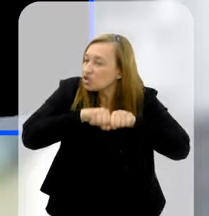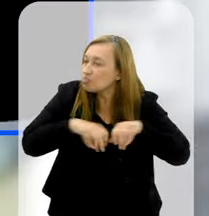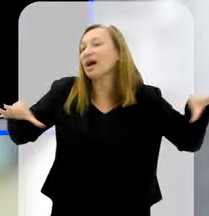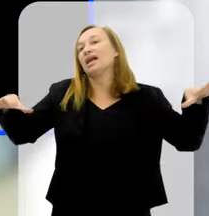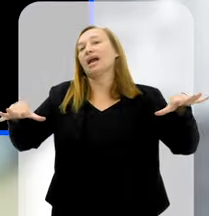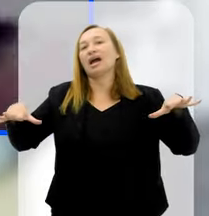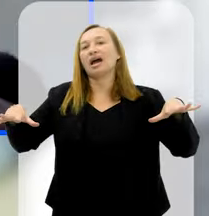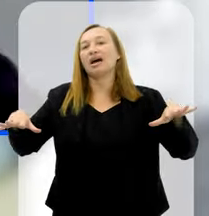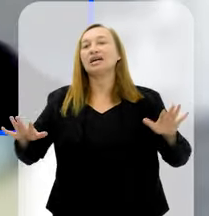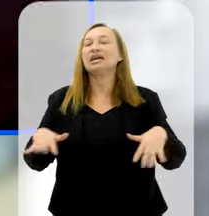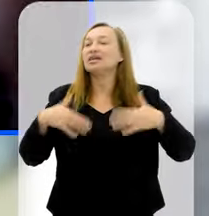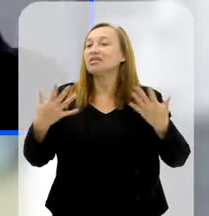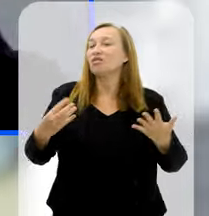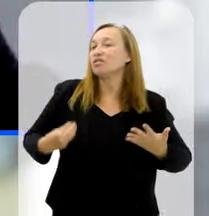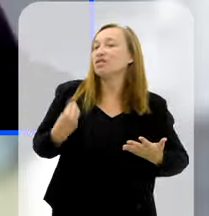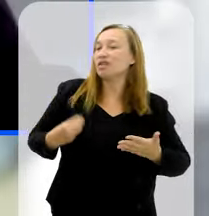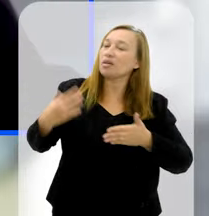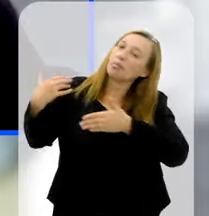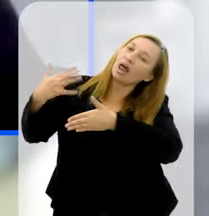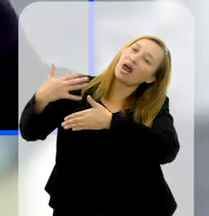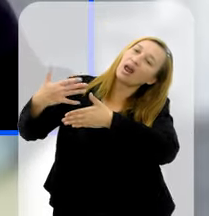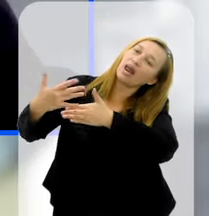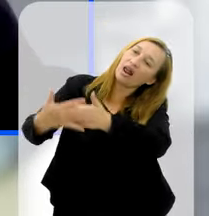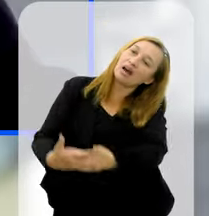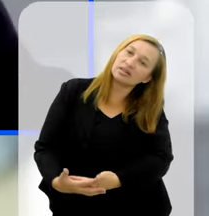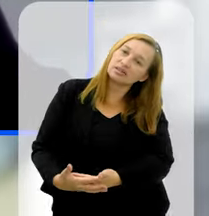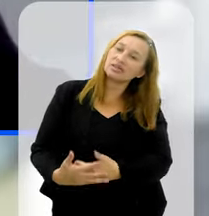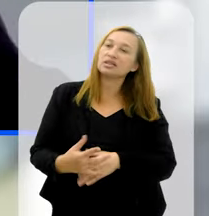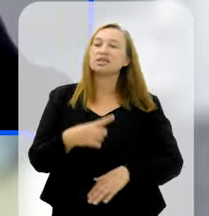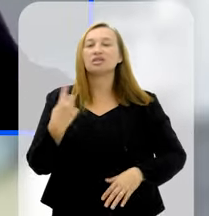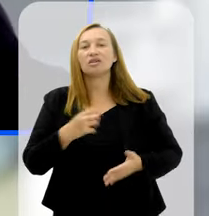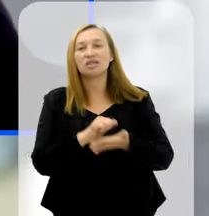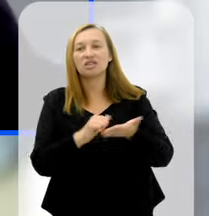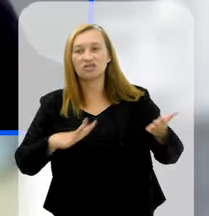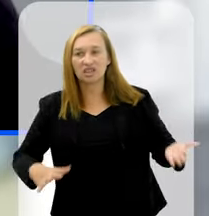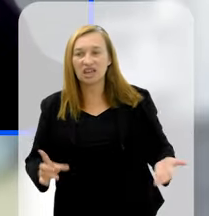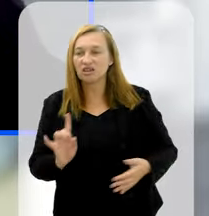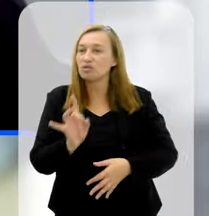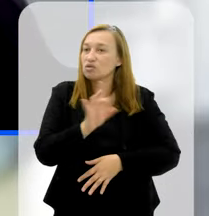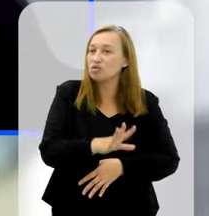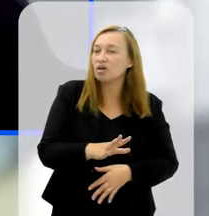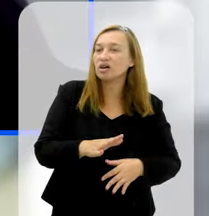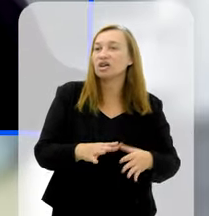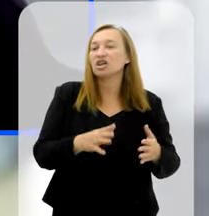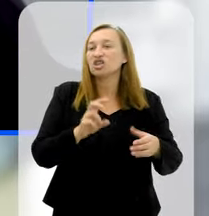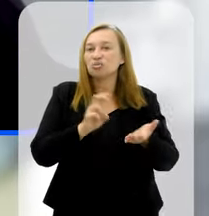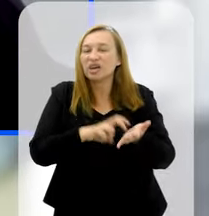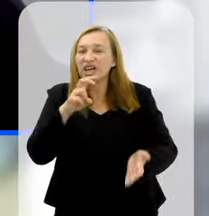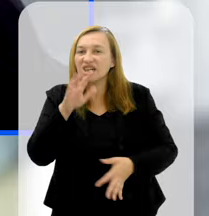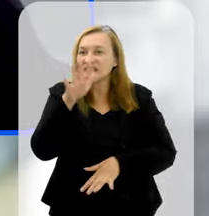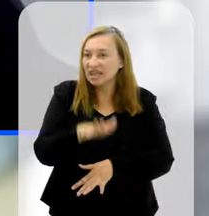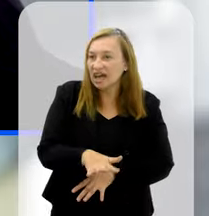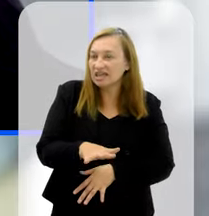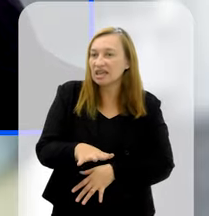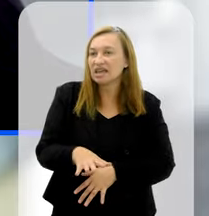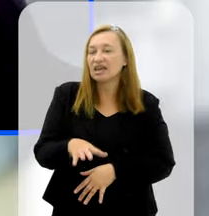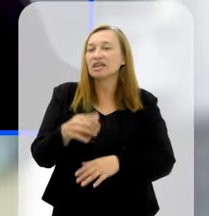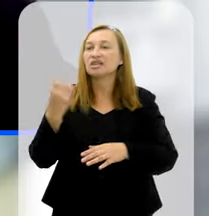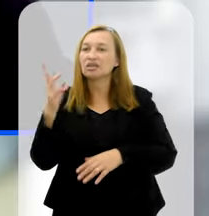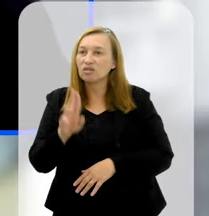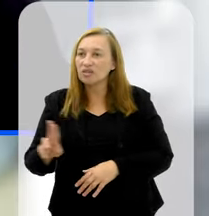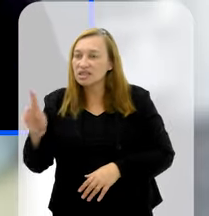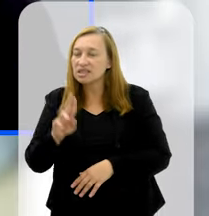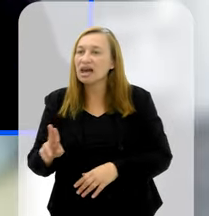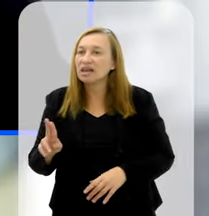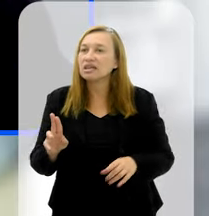vamos espalhar isso aqui. E fizemos, né, ao longo das nossas atividades, não só as atividades de manhã e de tarde aqui na